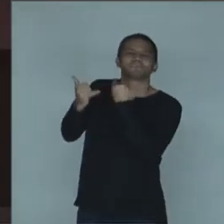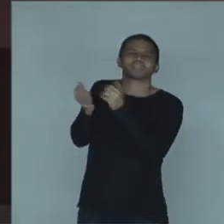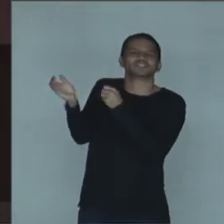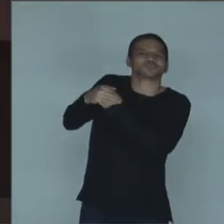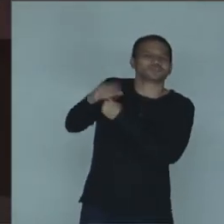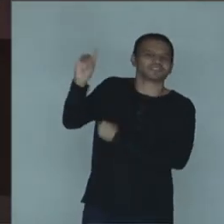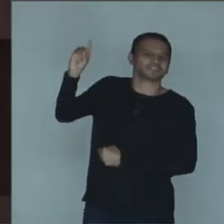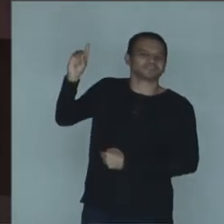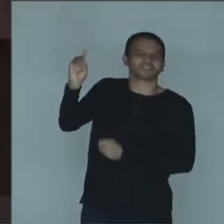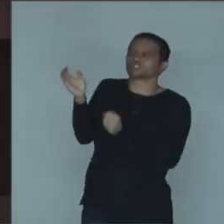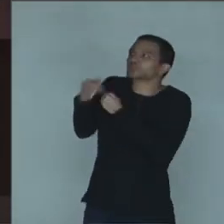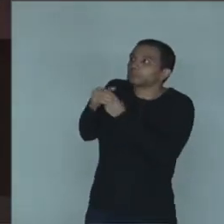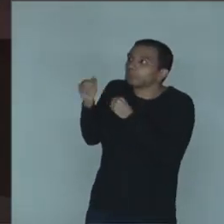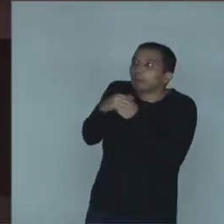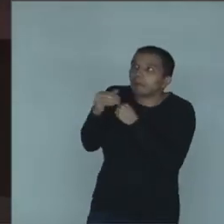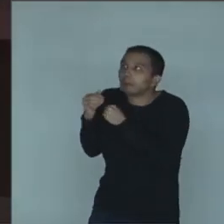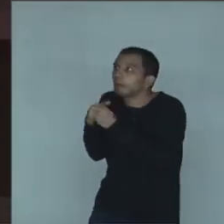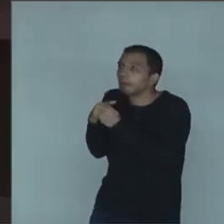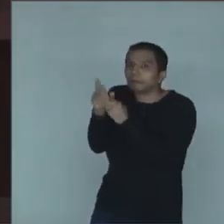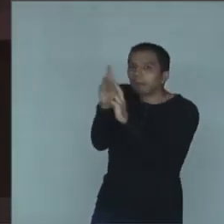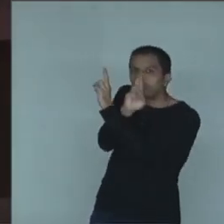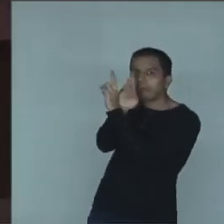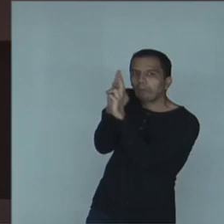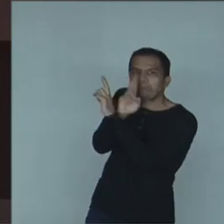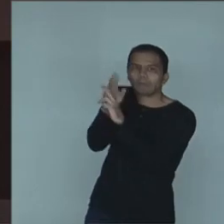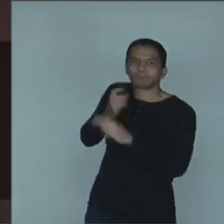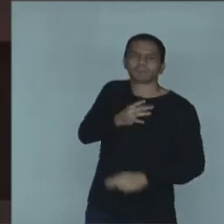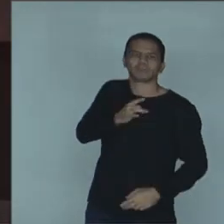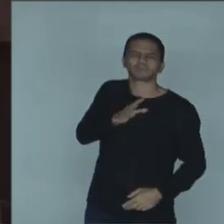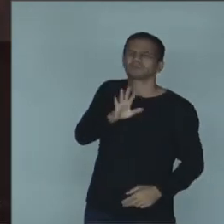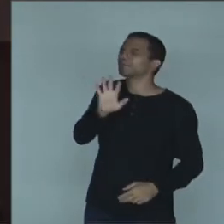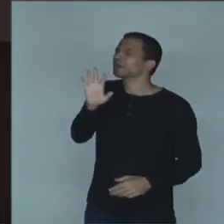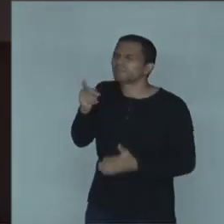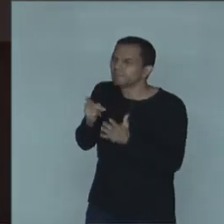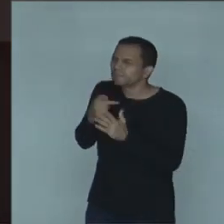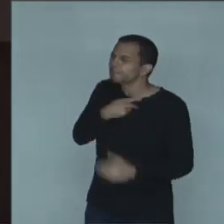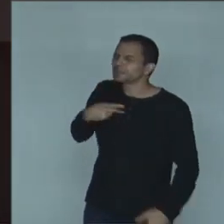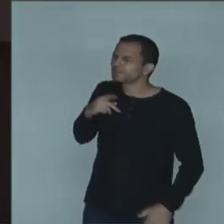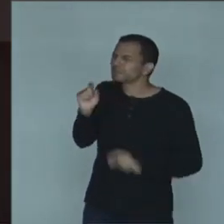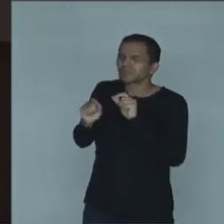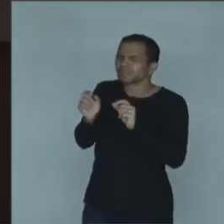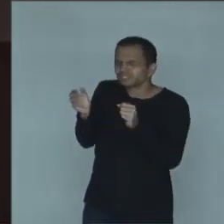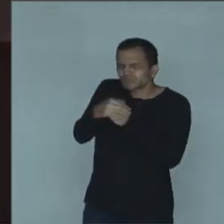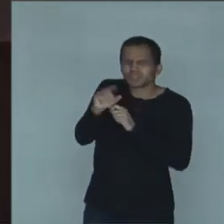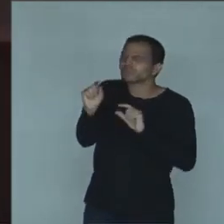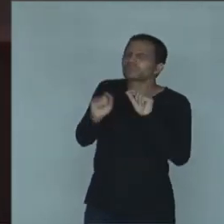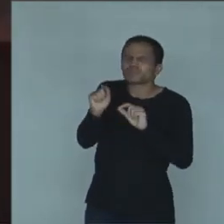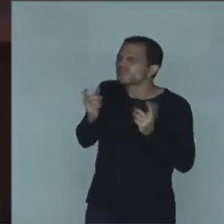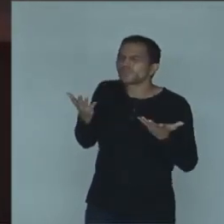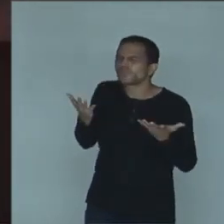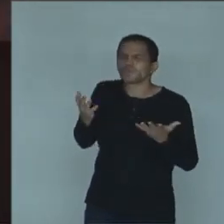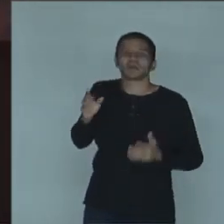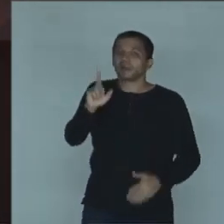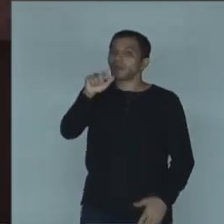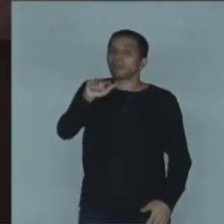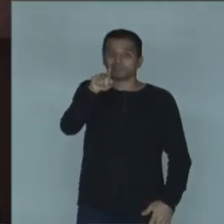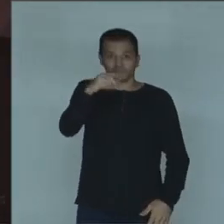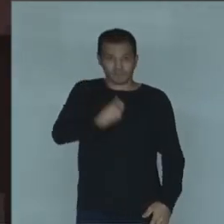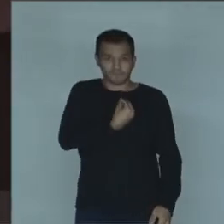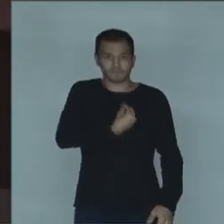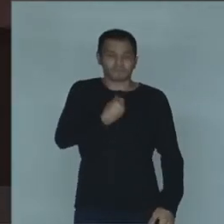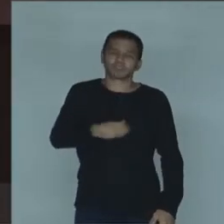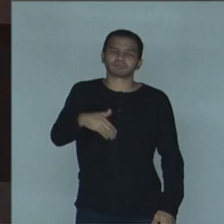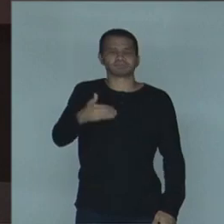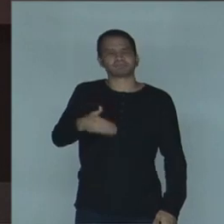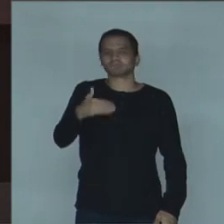Pastor O que é se esconder de Deus se esconder de Deus é viver como se não existisse e é